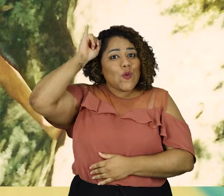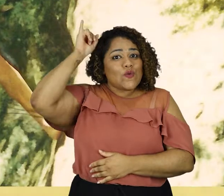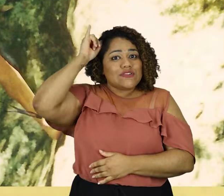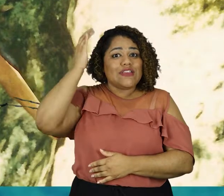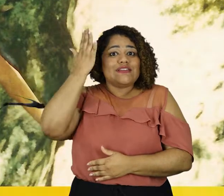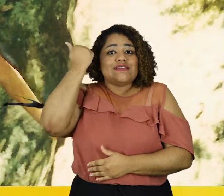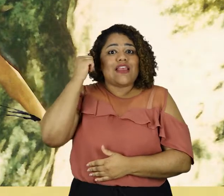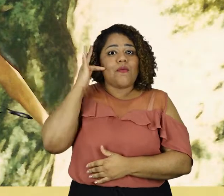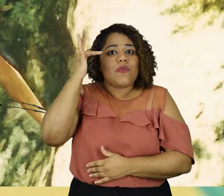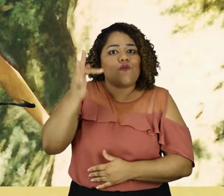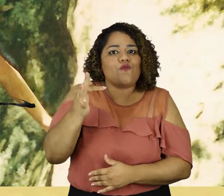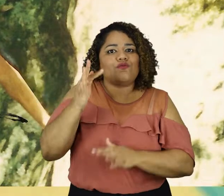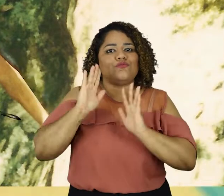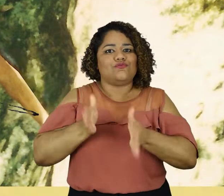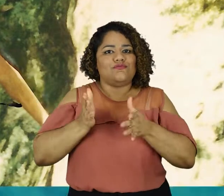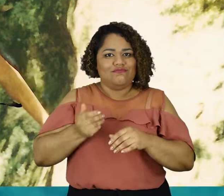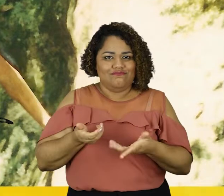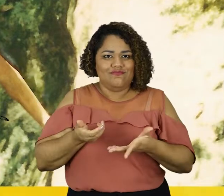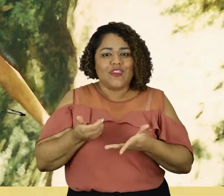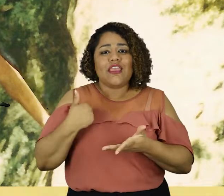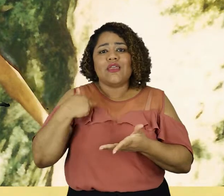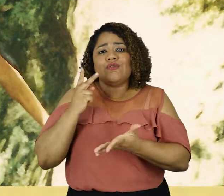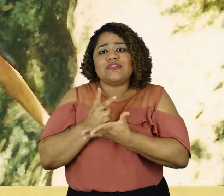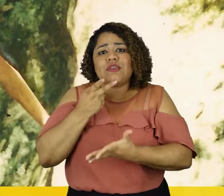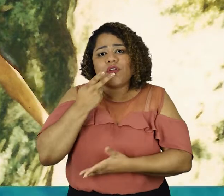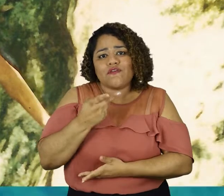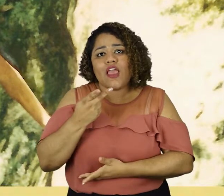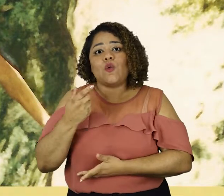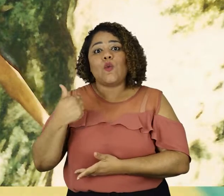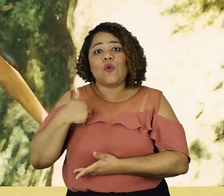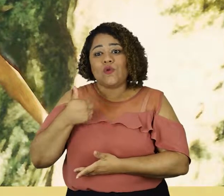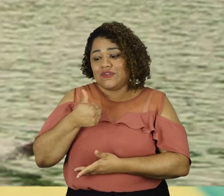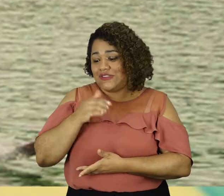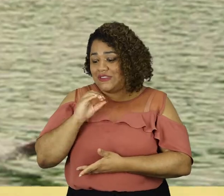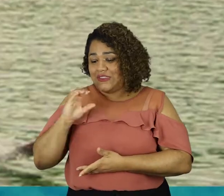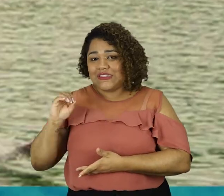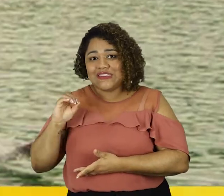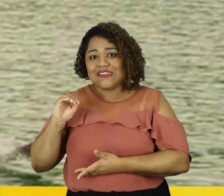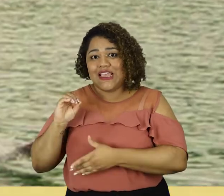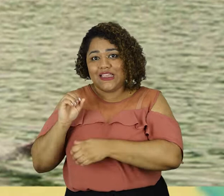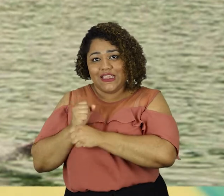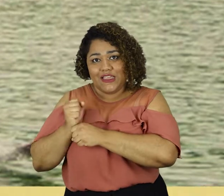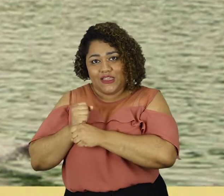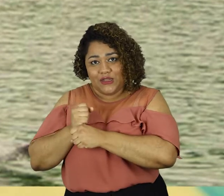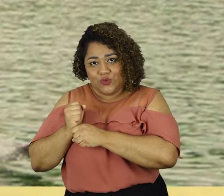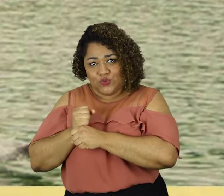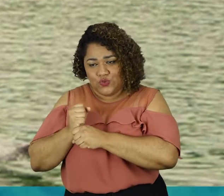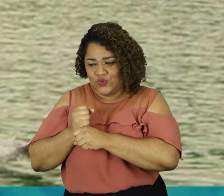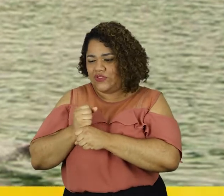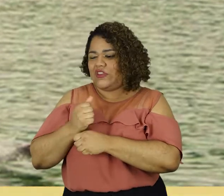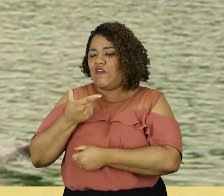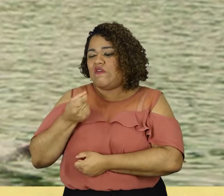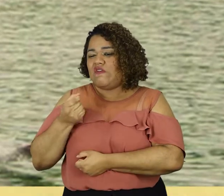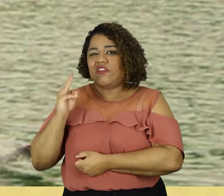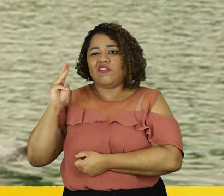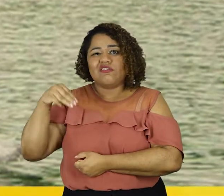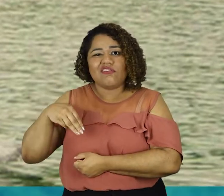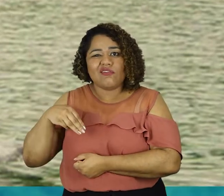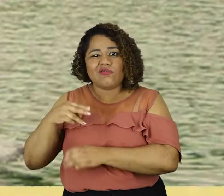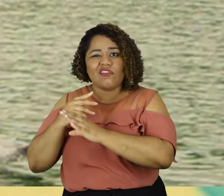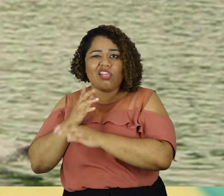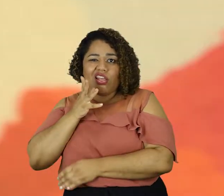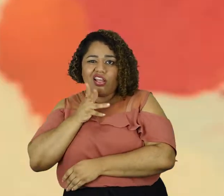meu subconsciente previu o que aconteceria comigo. Eu dizia, prefiro viver 20 anos a 100 por hora, que 100 anos a 20 por